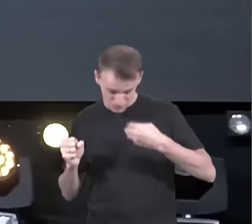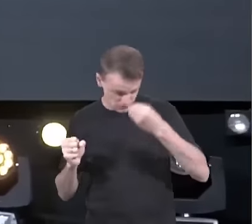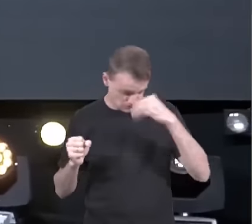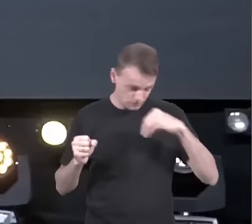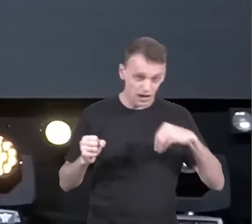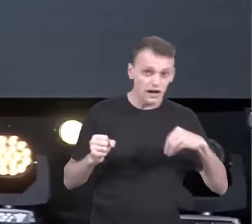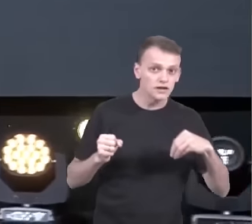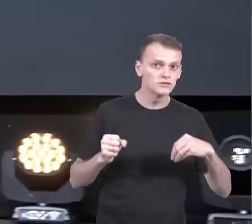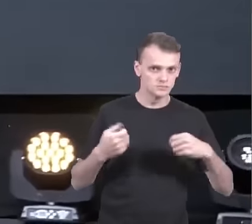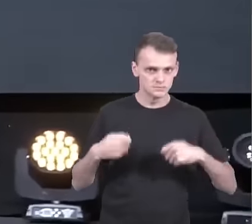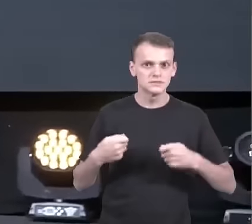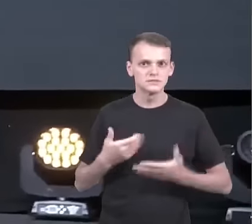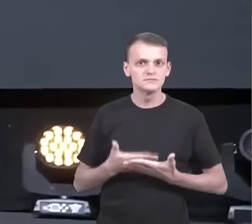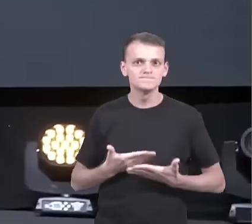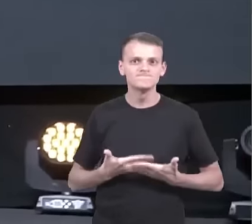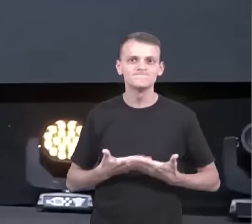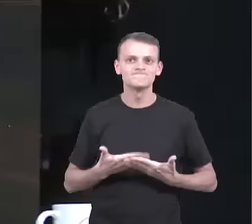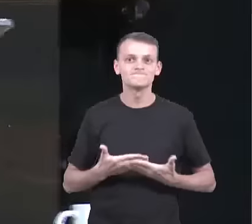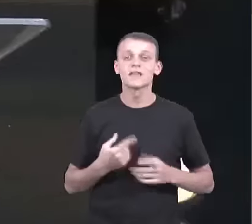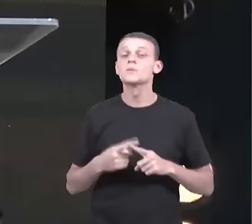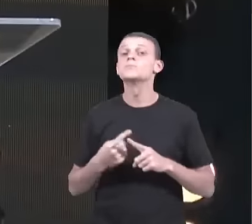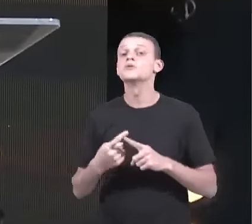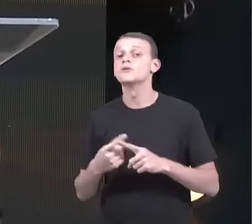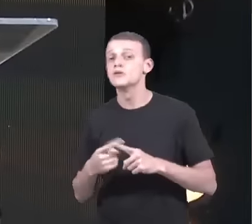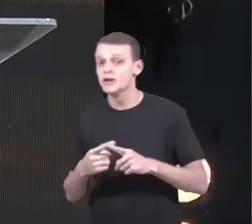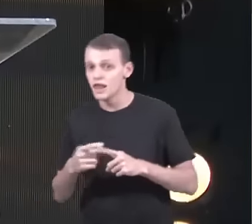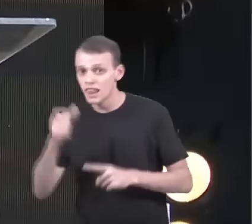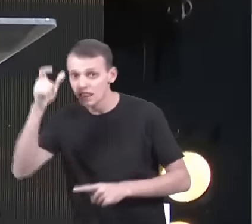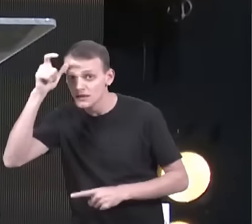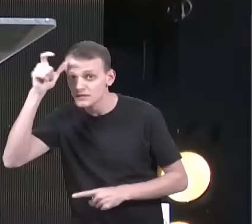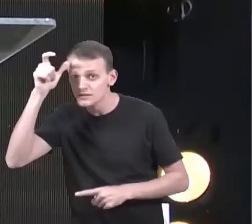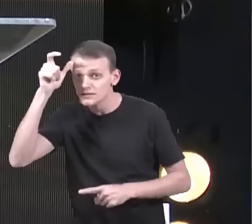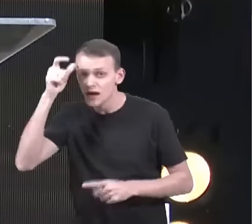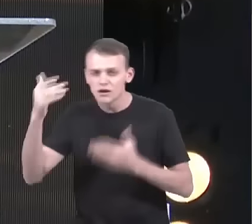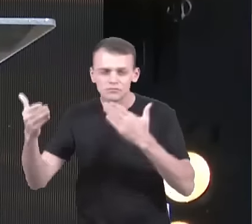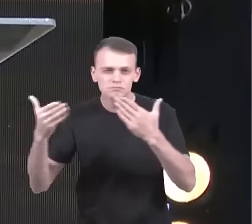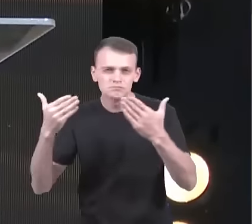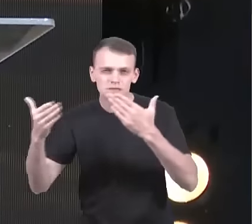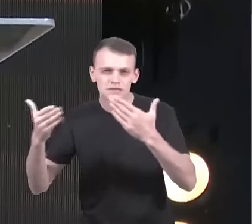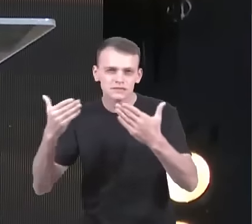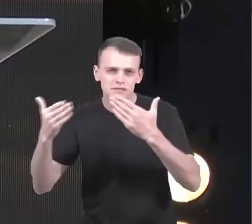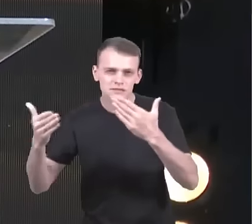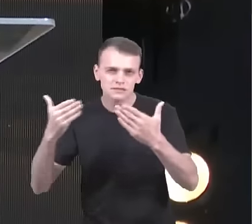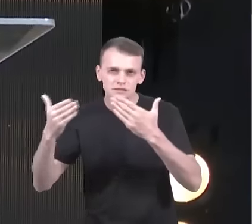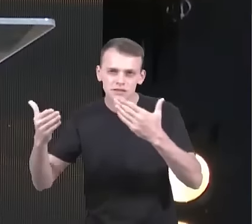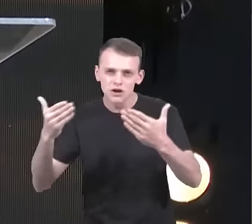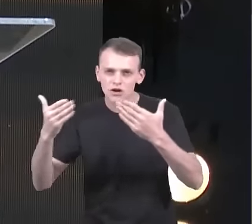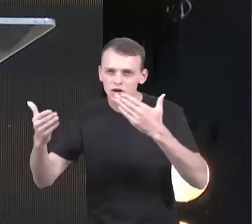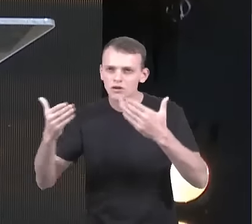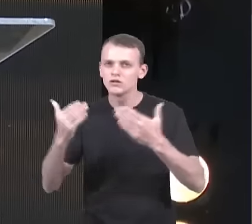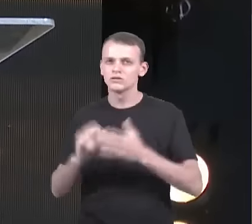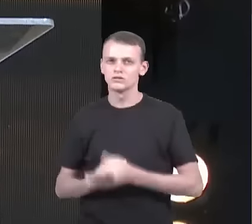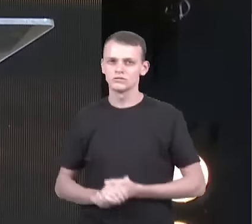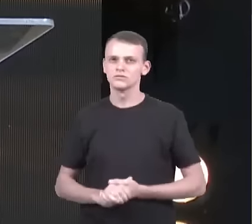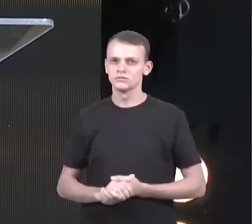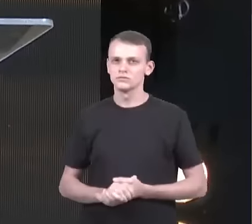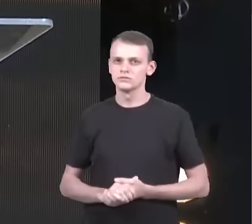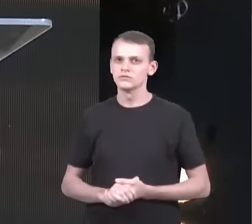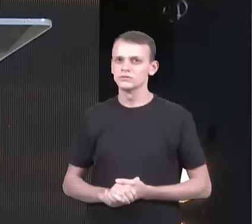Porque o diabo é um psicólogo milenar. Ele estuda a natureza humana